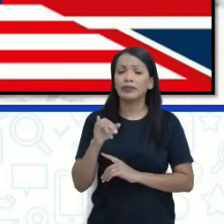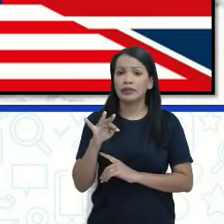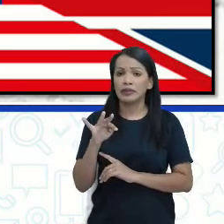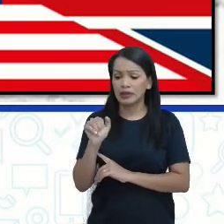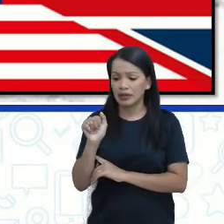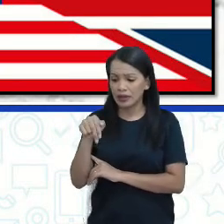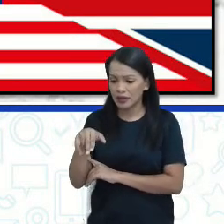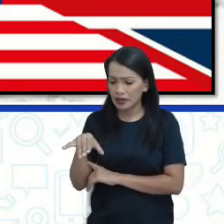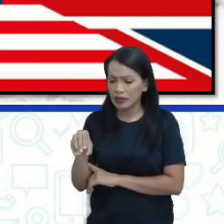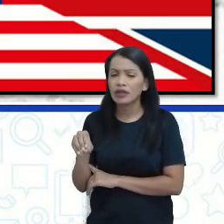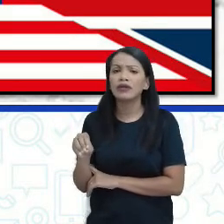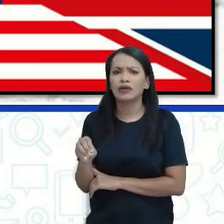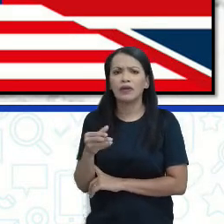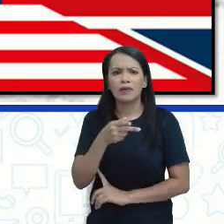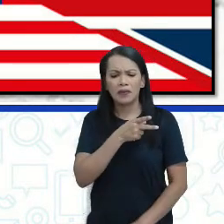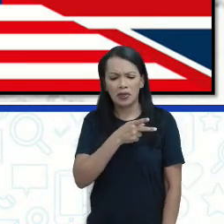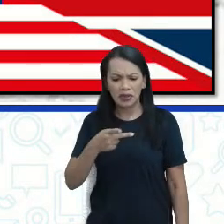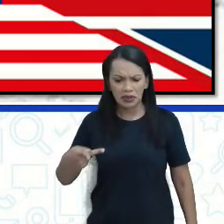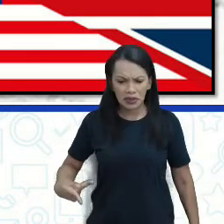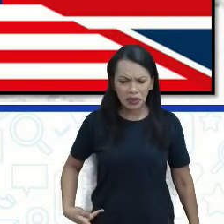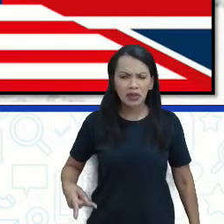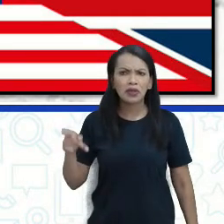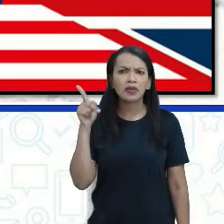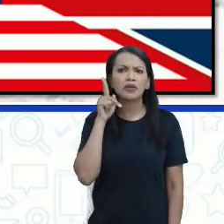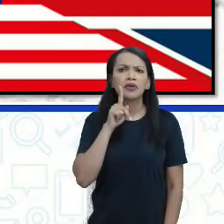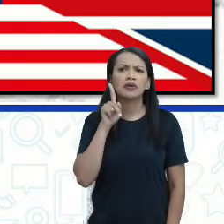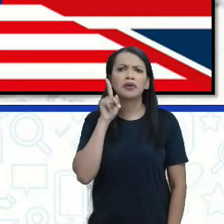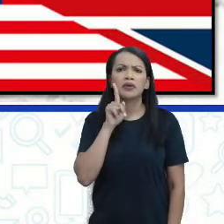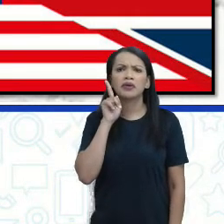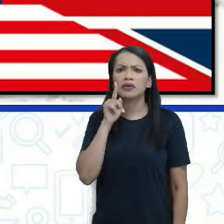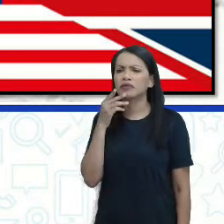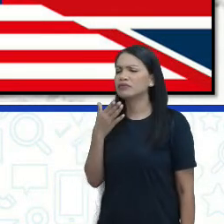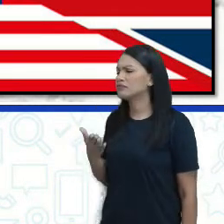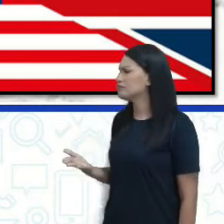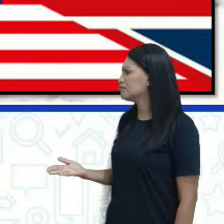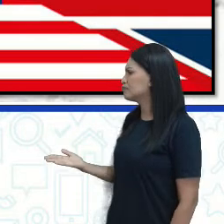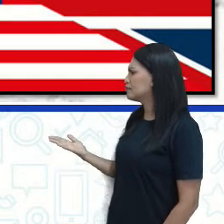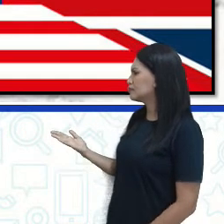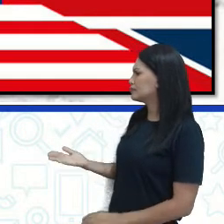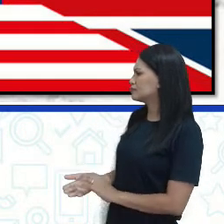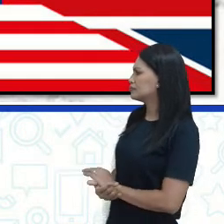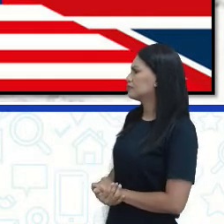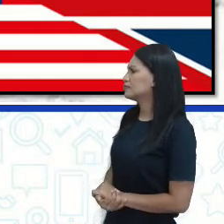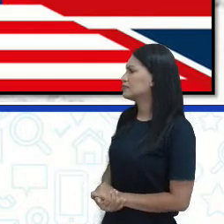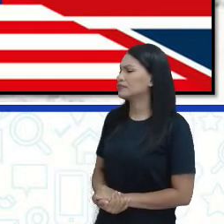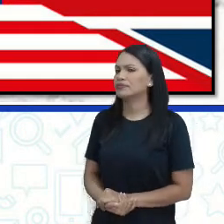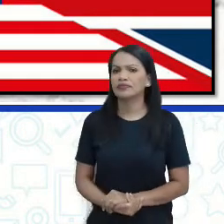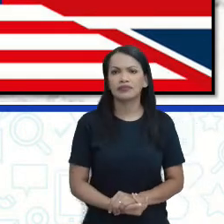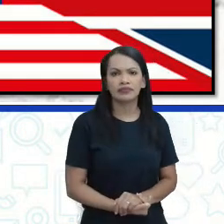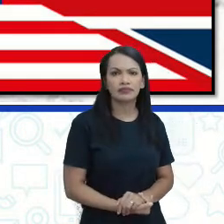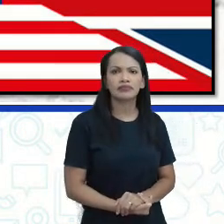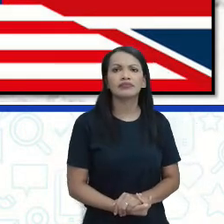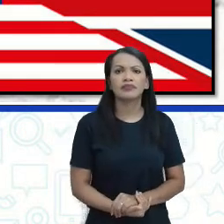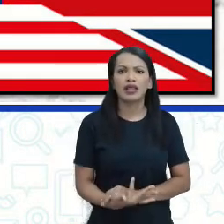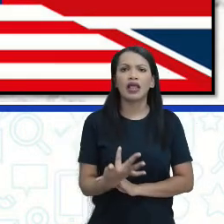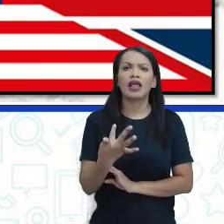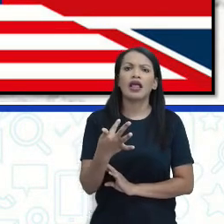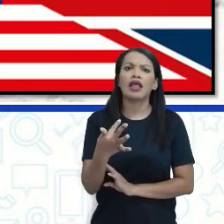pelo presidente dos Estados Unidos, o Franklin Delano Roosevelt, né? Foi o Franklin mesmo,